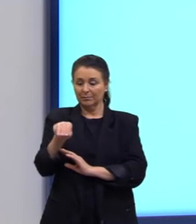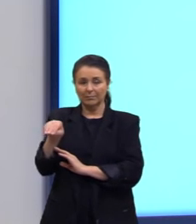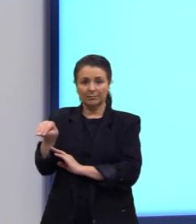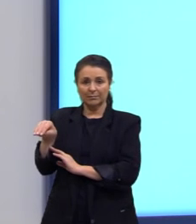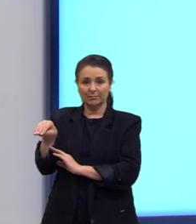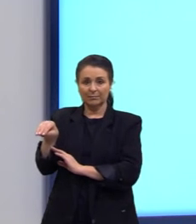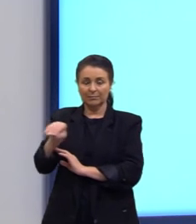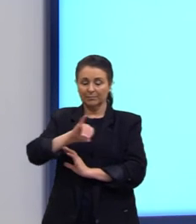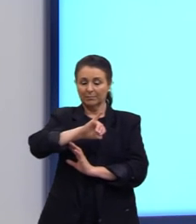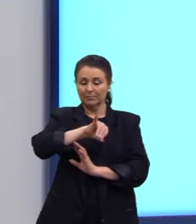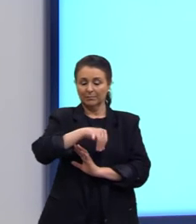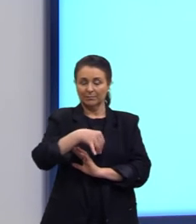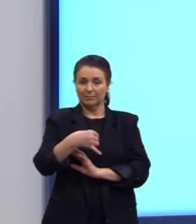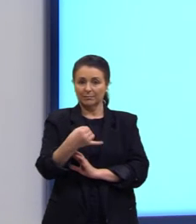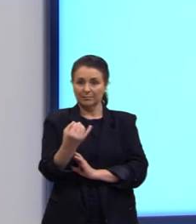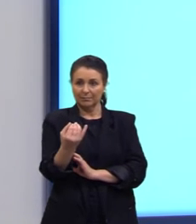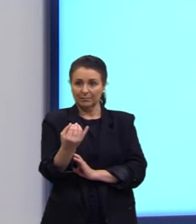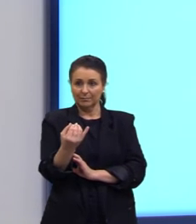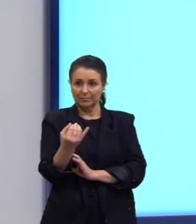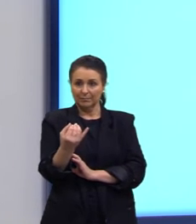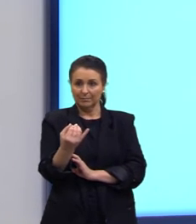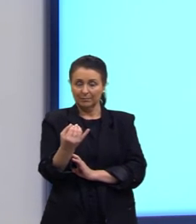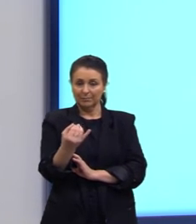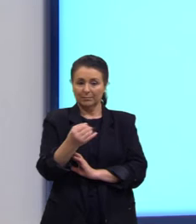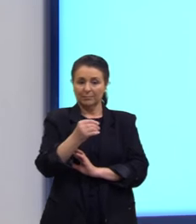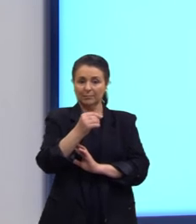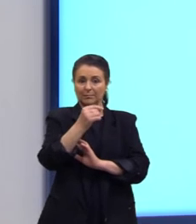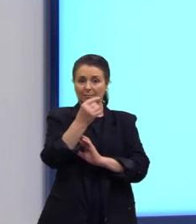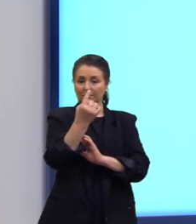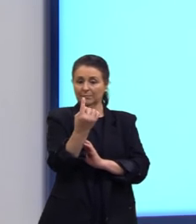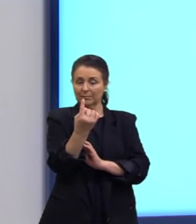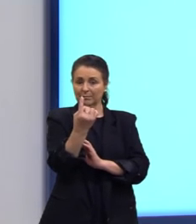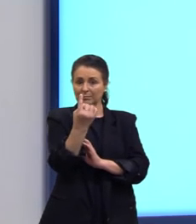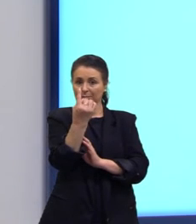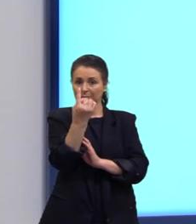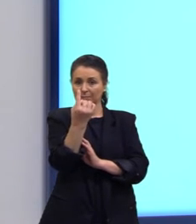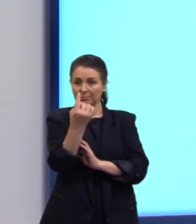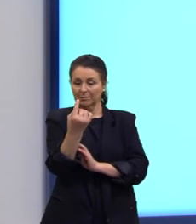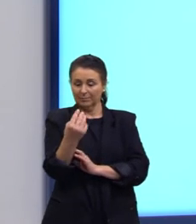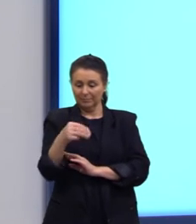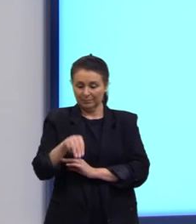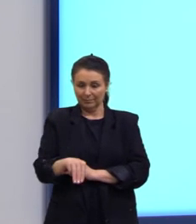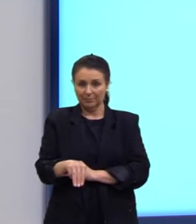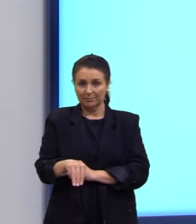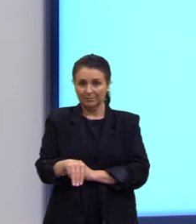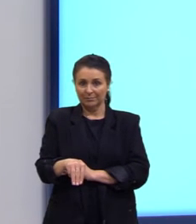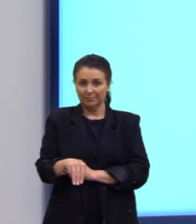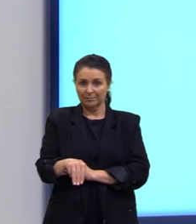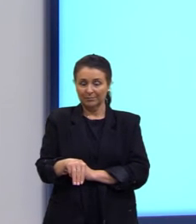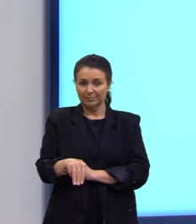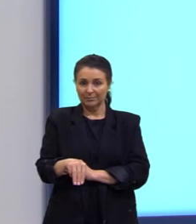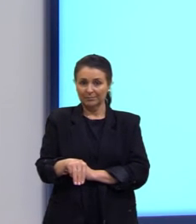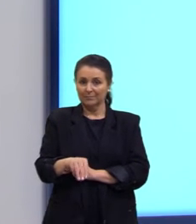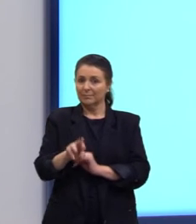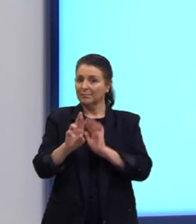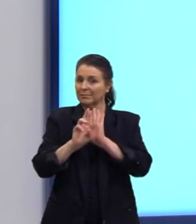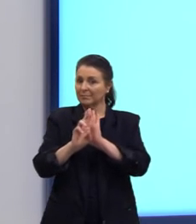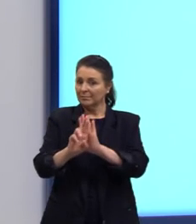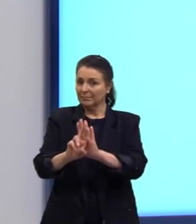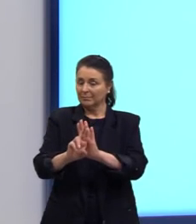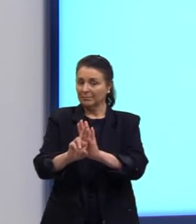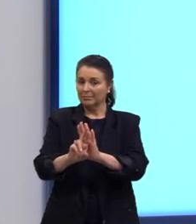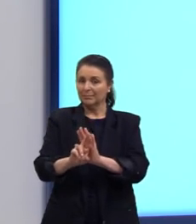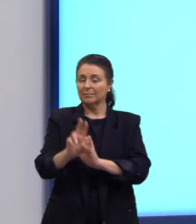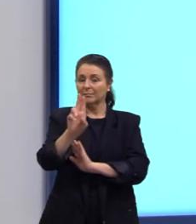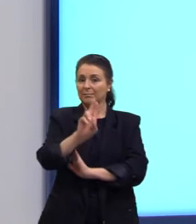e o J ele fica então na co cada um até a coluna n são duas formas de representar uma